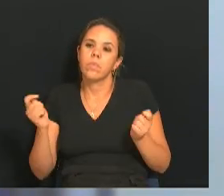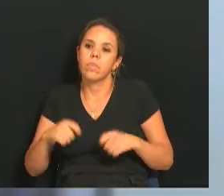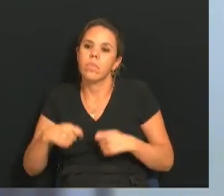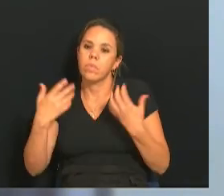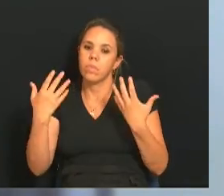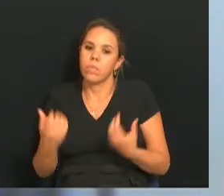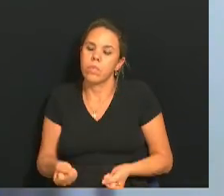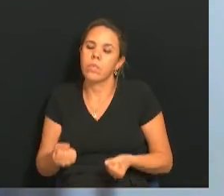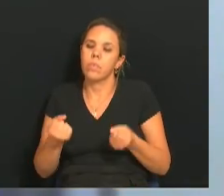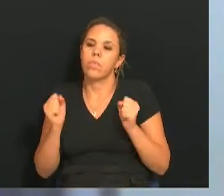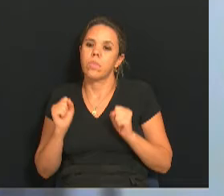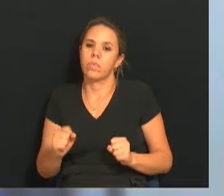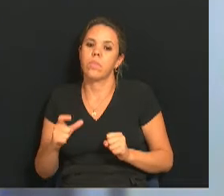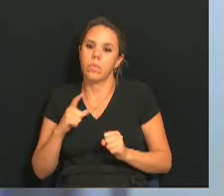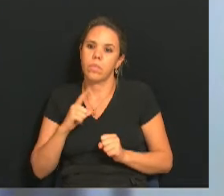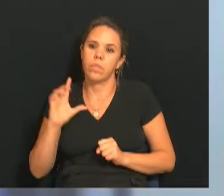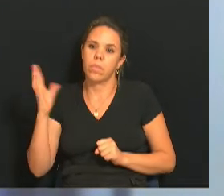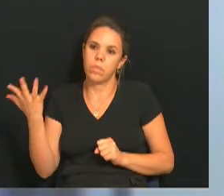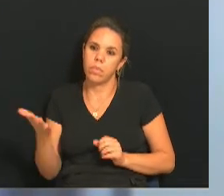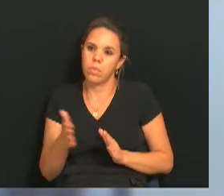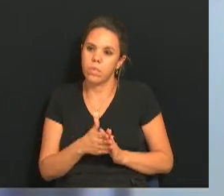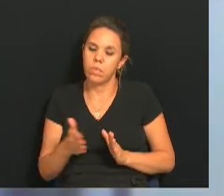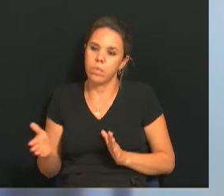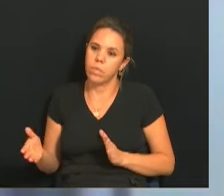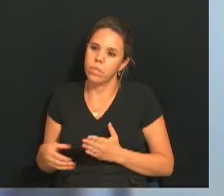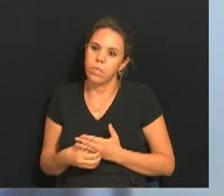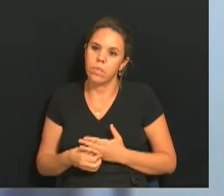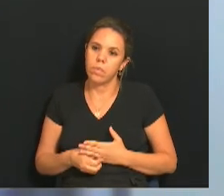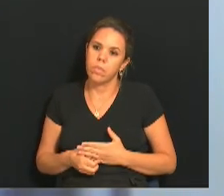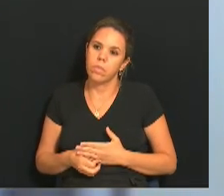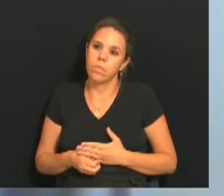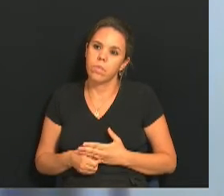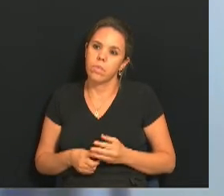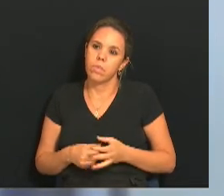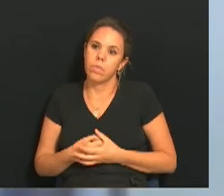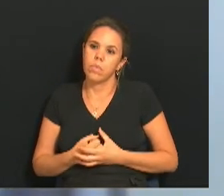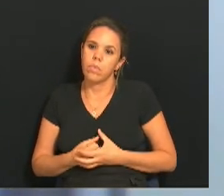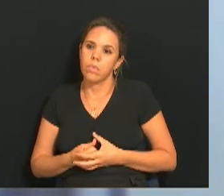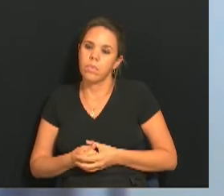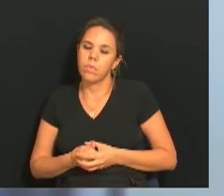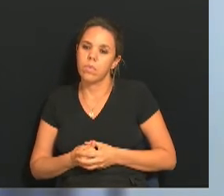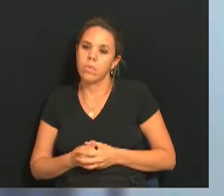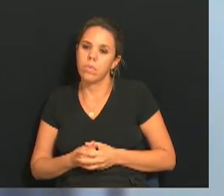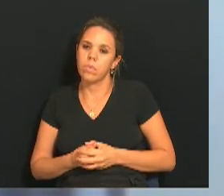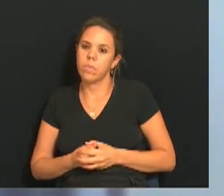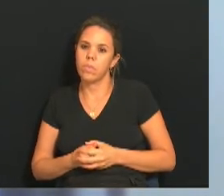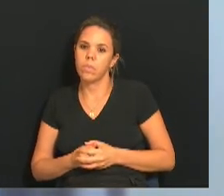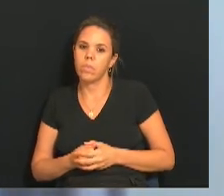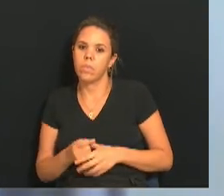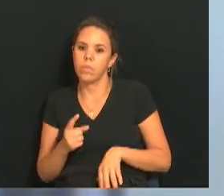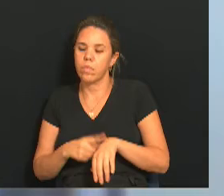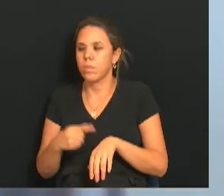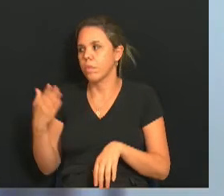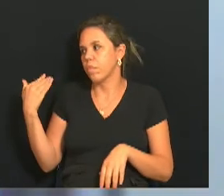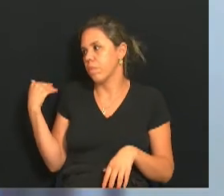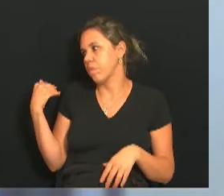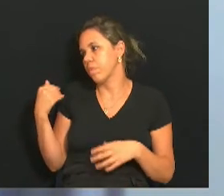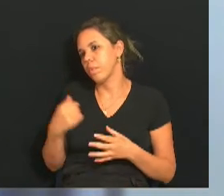isso possa ter ocorrido, mas não fazia sentido naquele momento